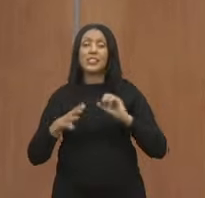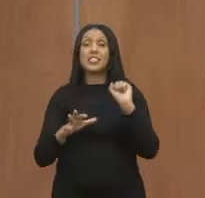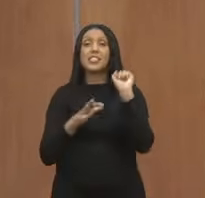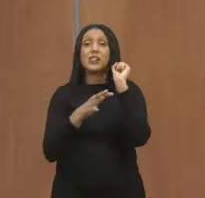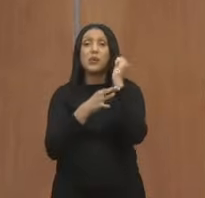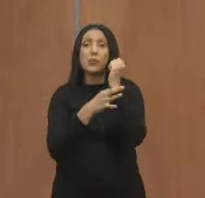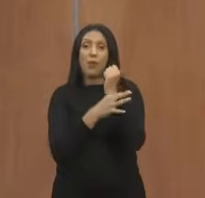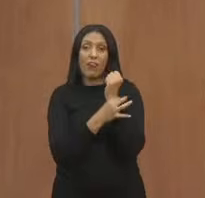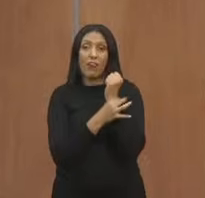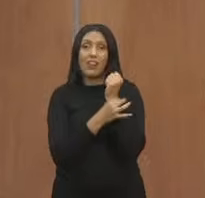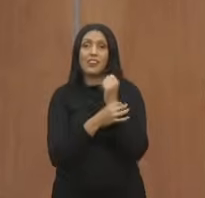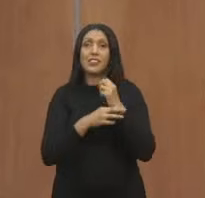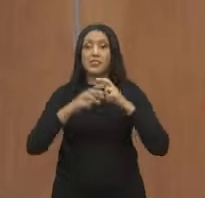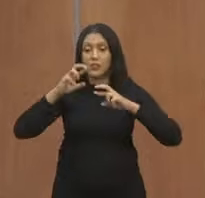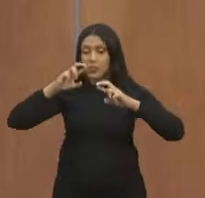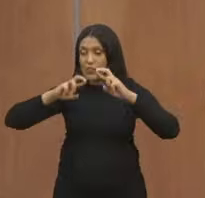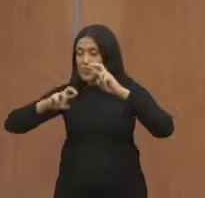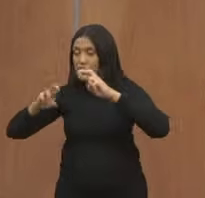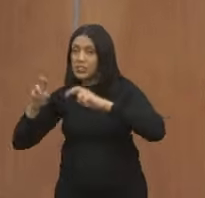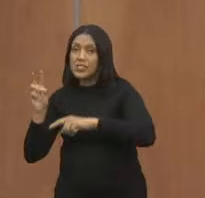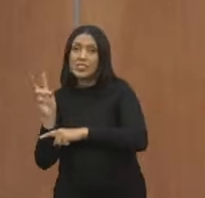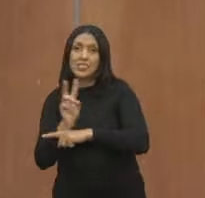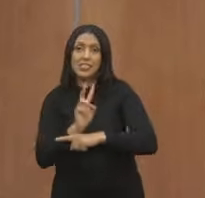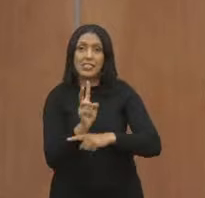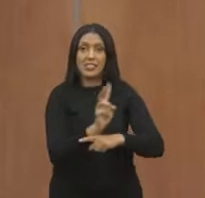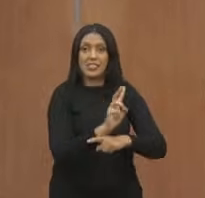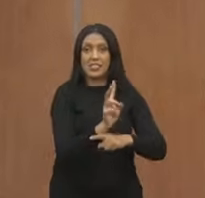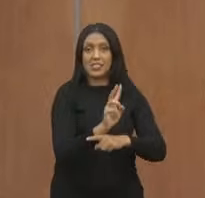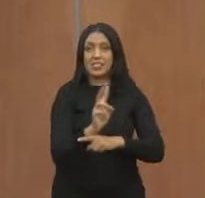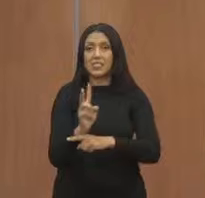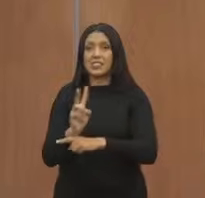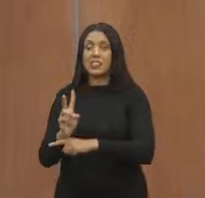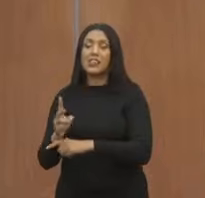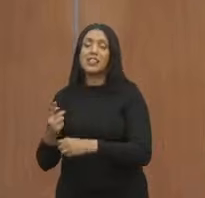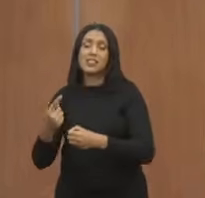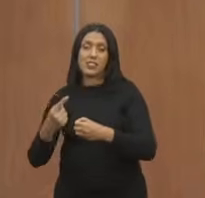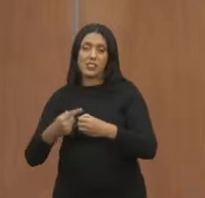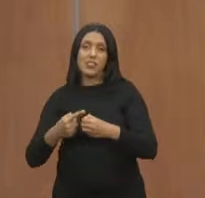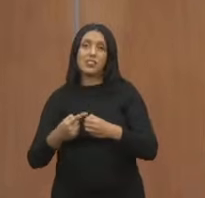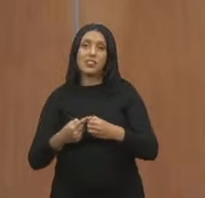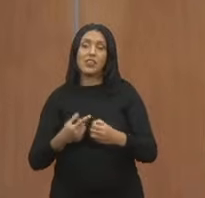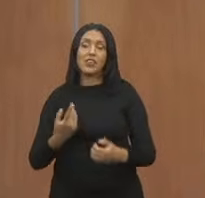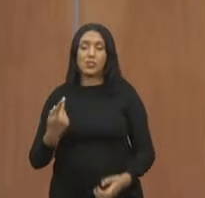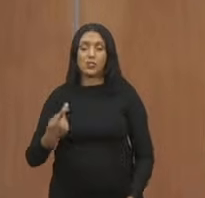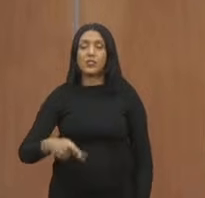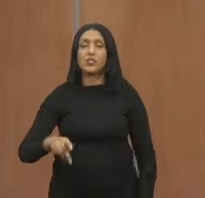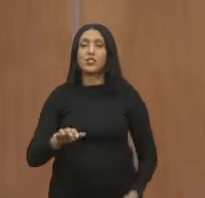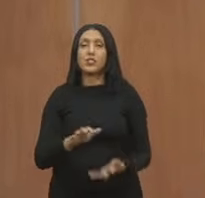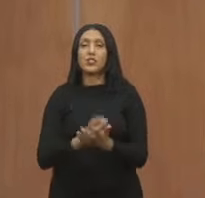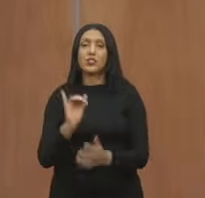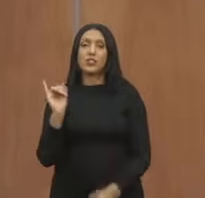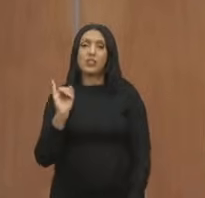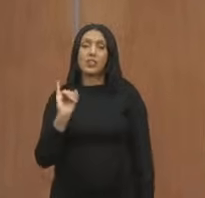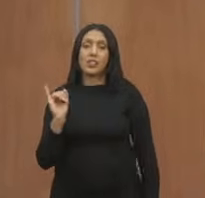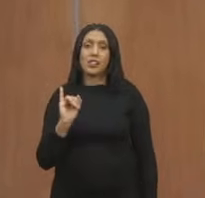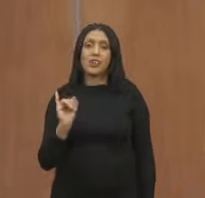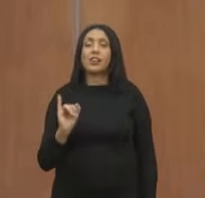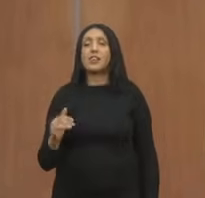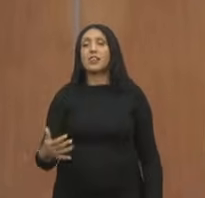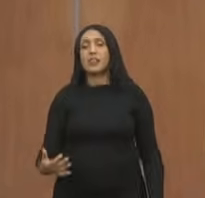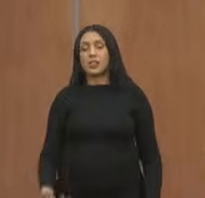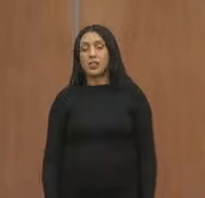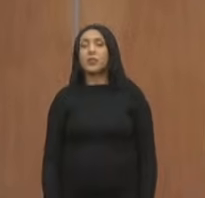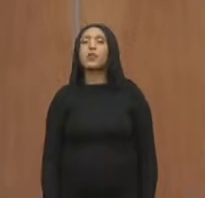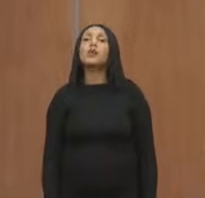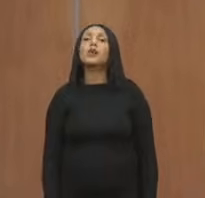câmeras que são espalhadas na cidade, que fazem esse monitoramento, e que a gente também entende que posteriormente será ampliado ainda mais,